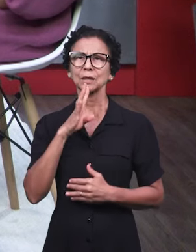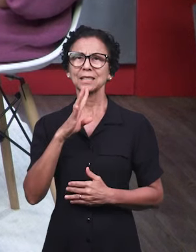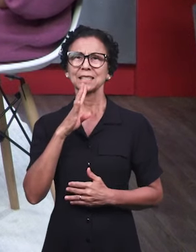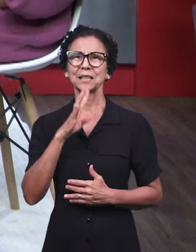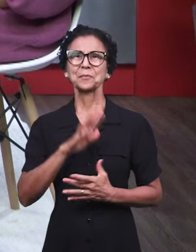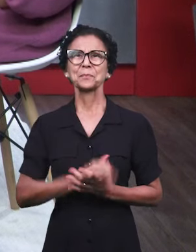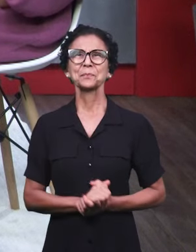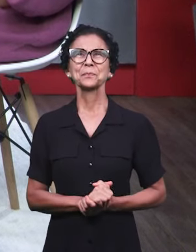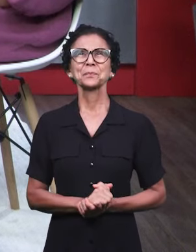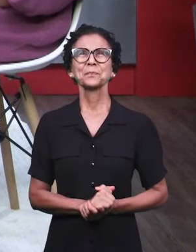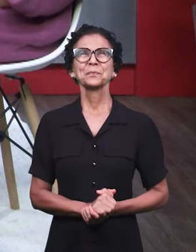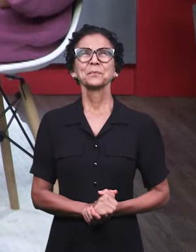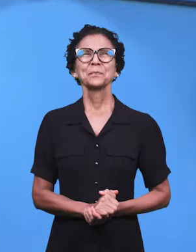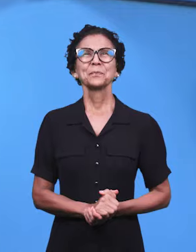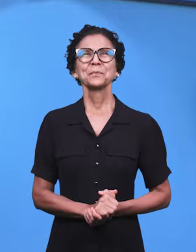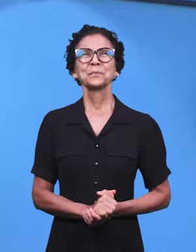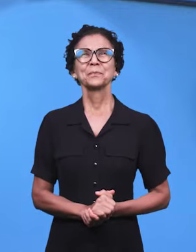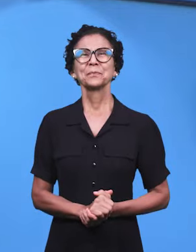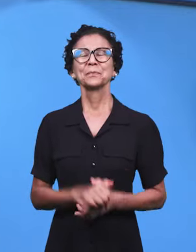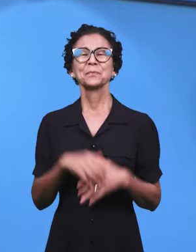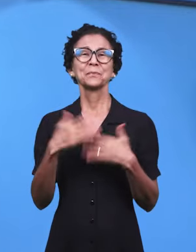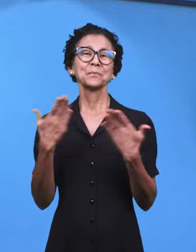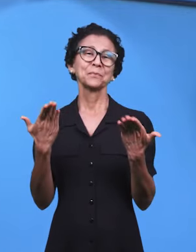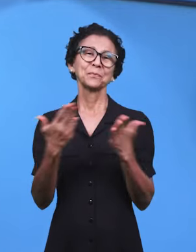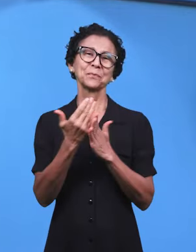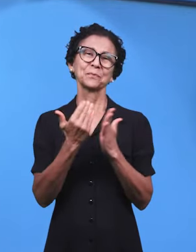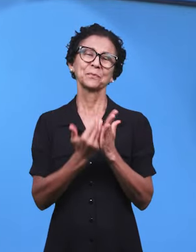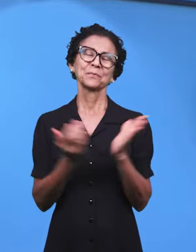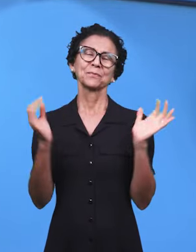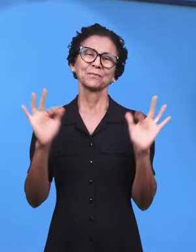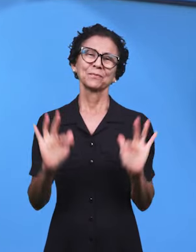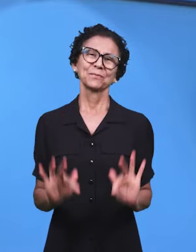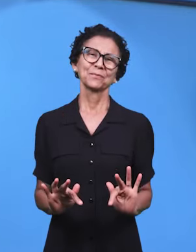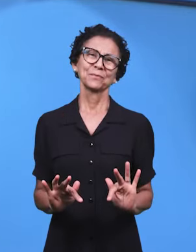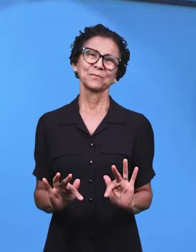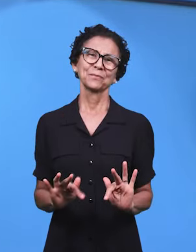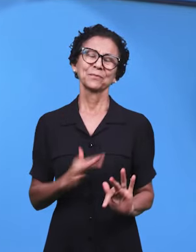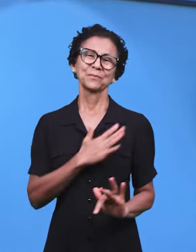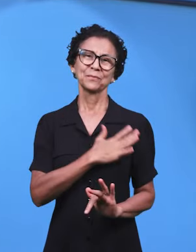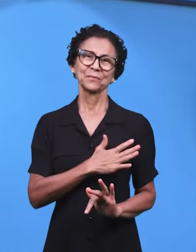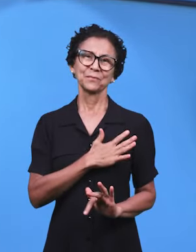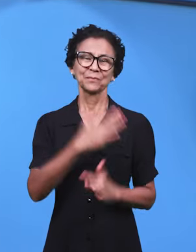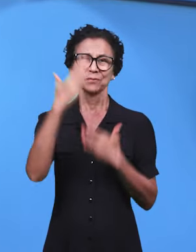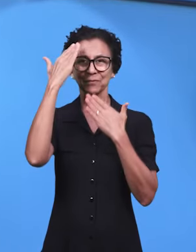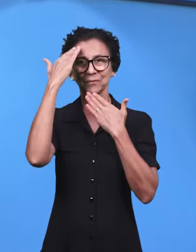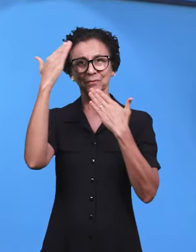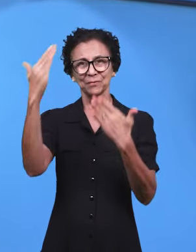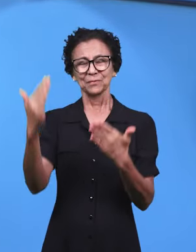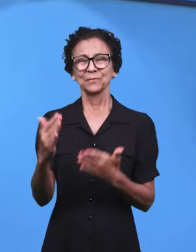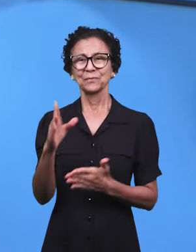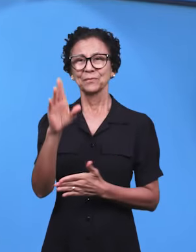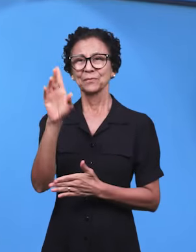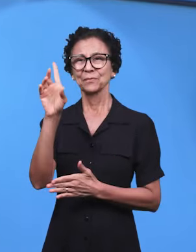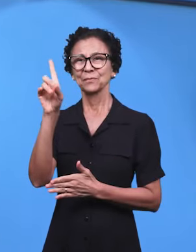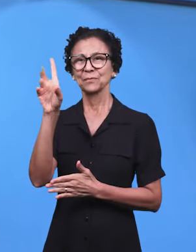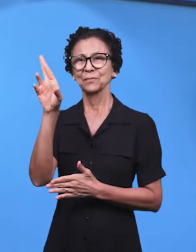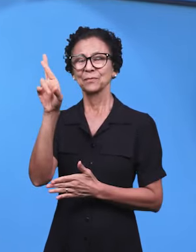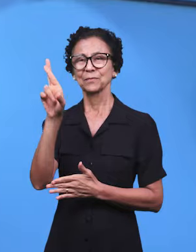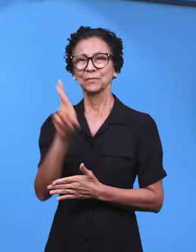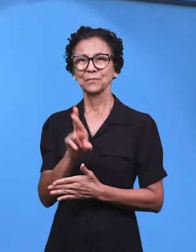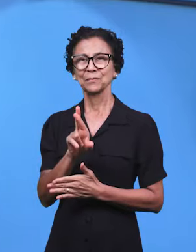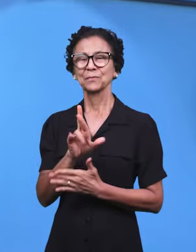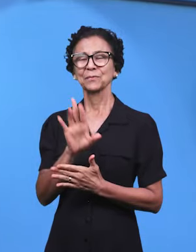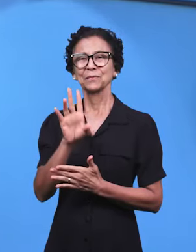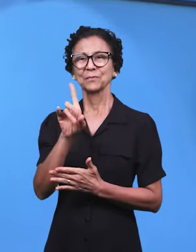Fernanda. Anota aí, pessoal. Bom, o nosso programa já está chegando ao fim. Gostaria de agradecer a doutora Fernanda